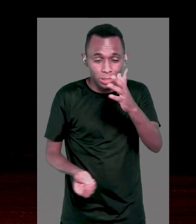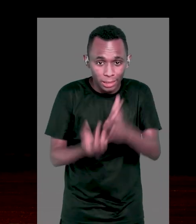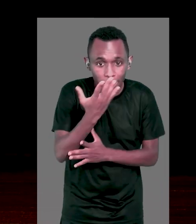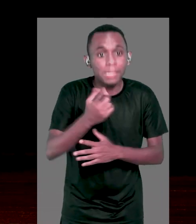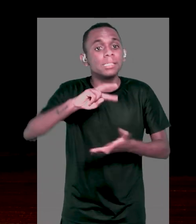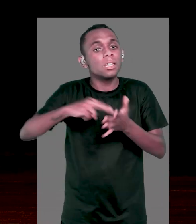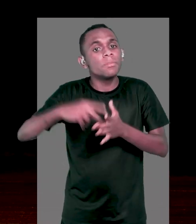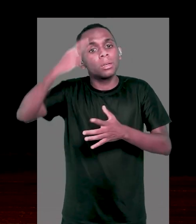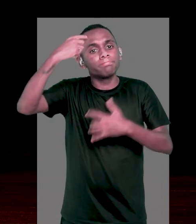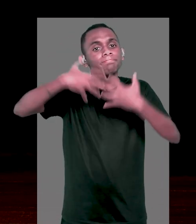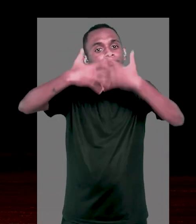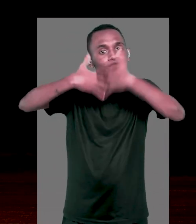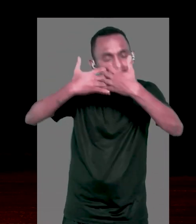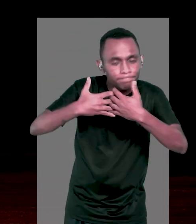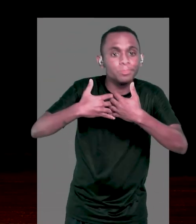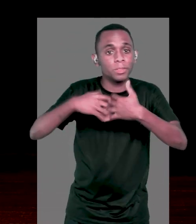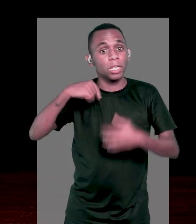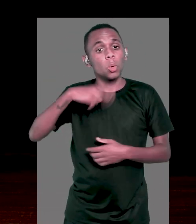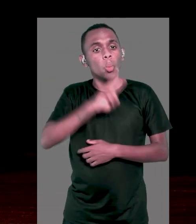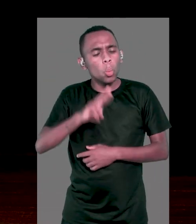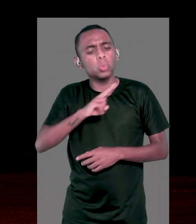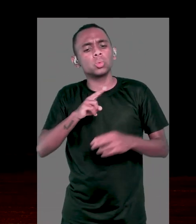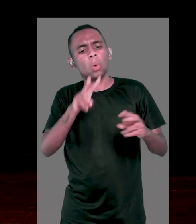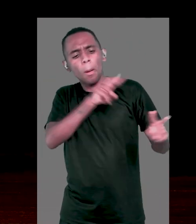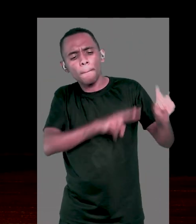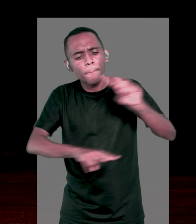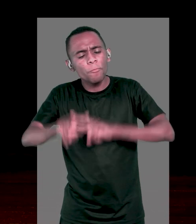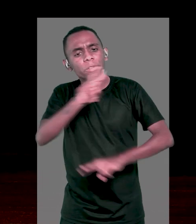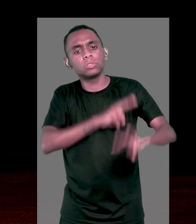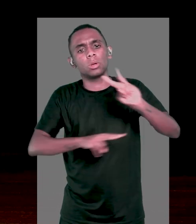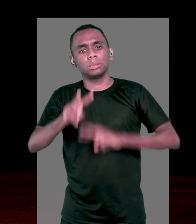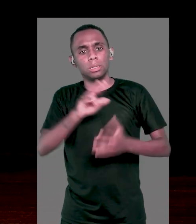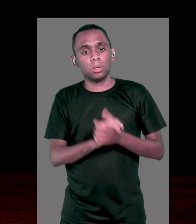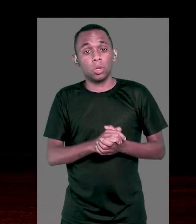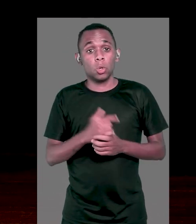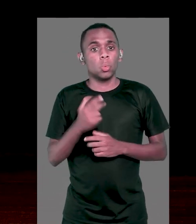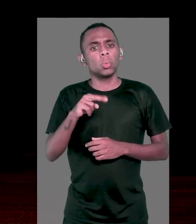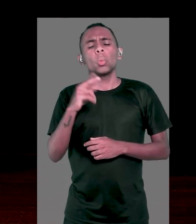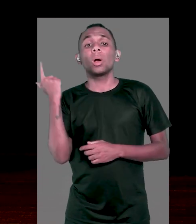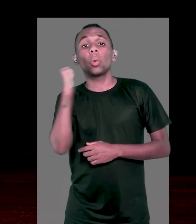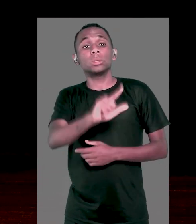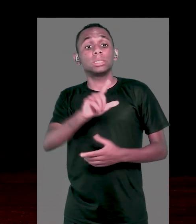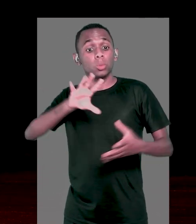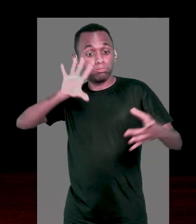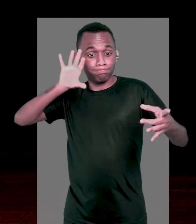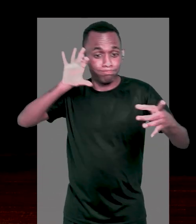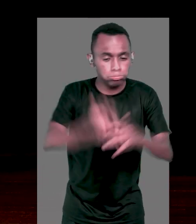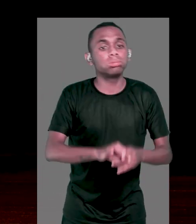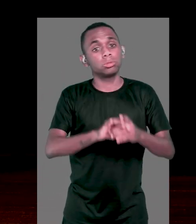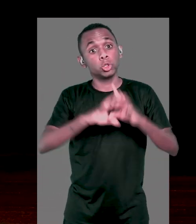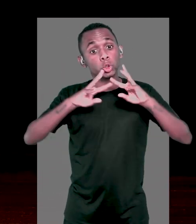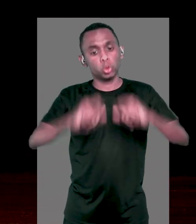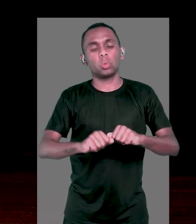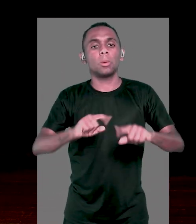mostrar caminhos para outras pessoas enquanto historiador da arte e é esse ponto que